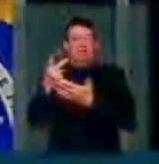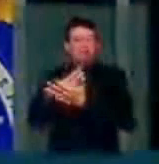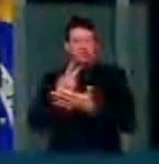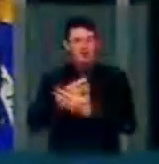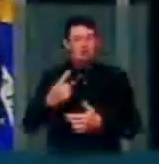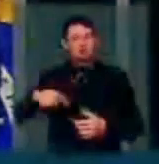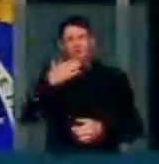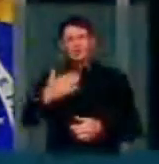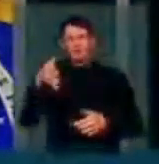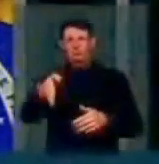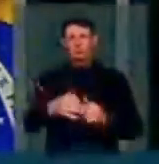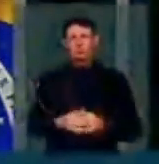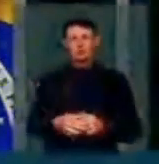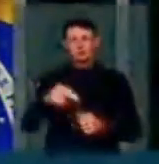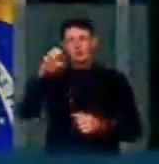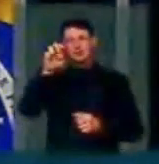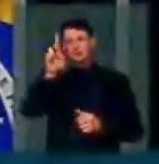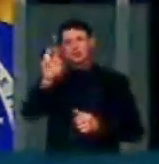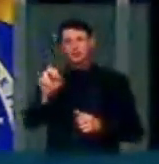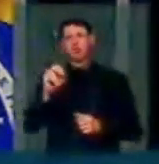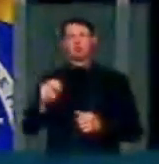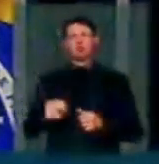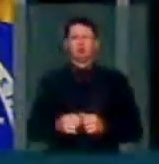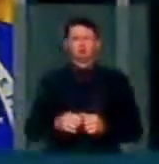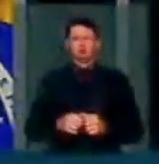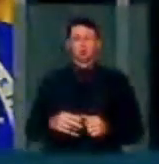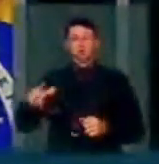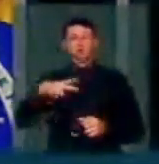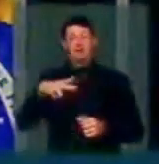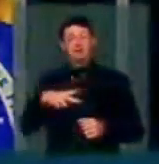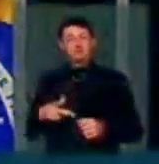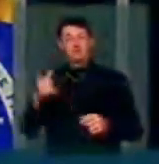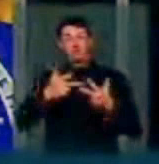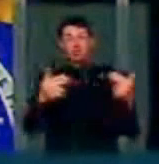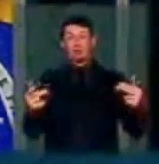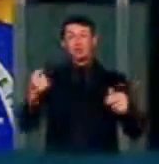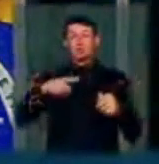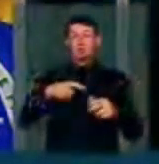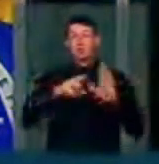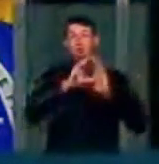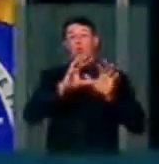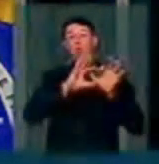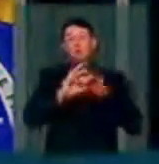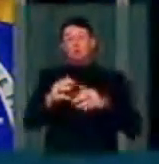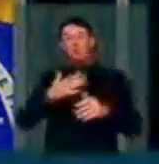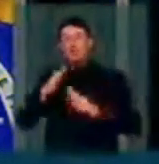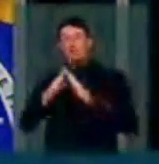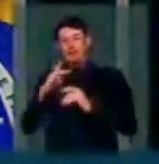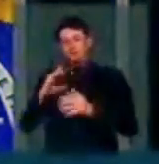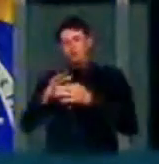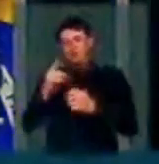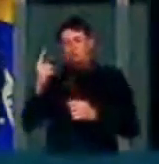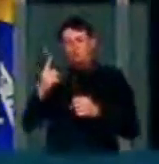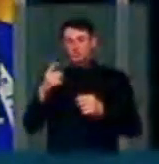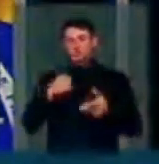todos a favor dela, como já foi dito mais de uma vez. Privacidade é algo que depende de contexto. A minha privacidade na minha casa é uma, no meu provedor